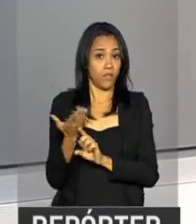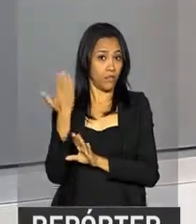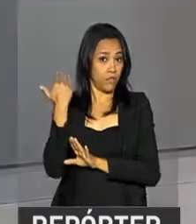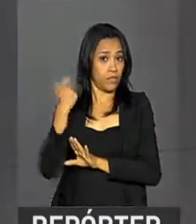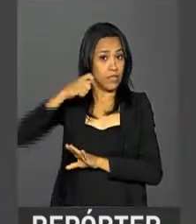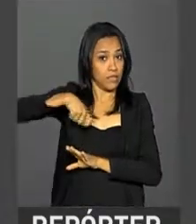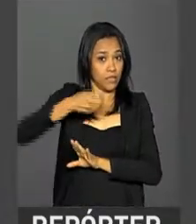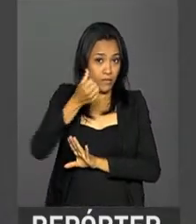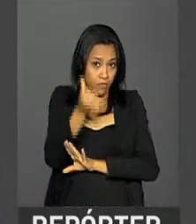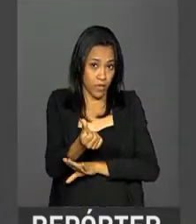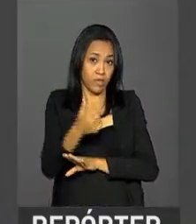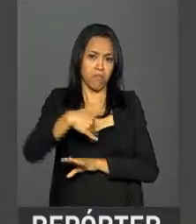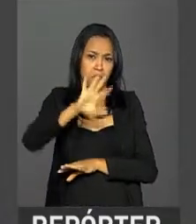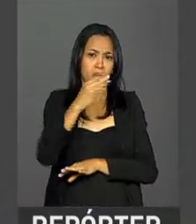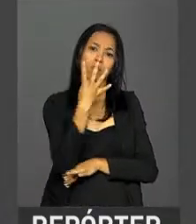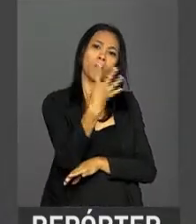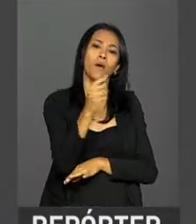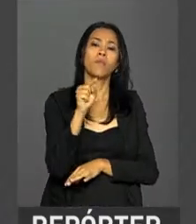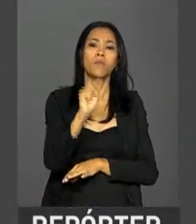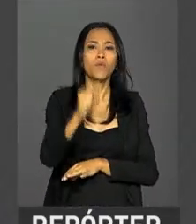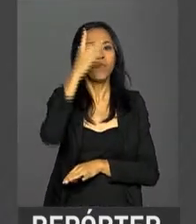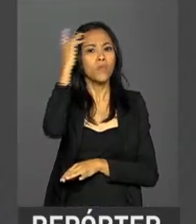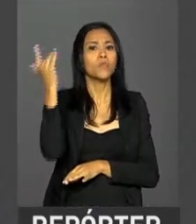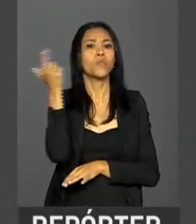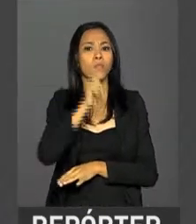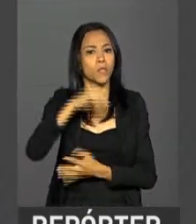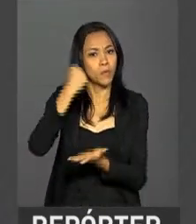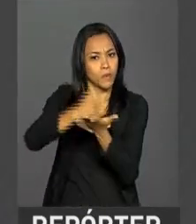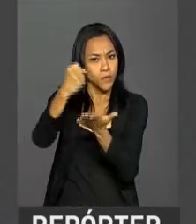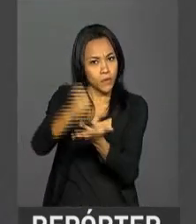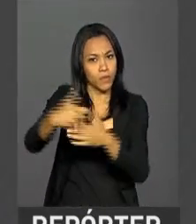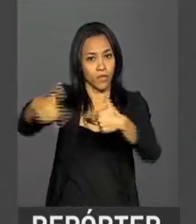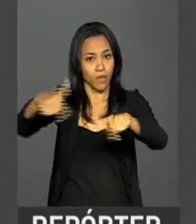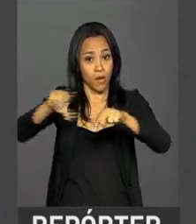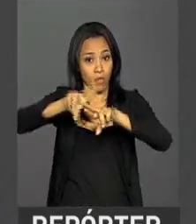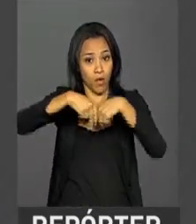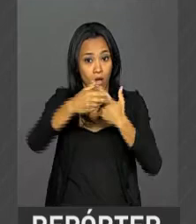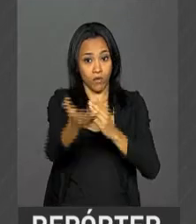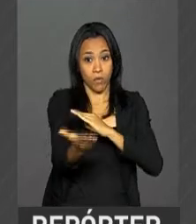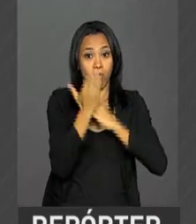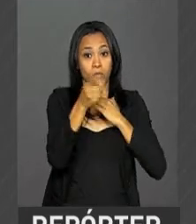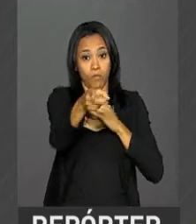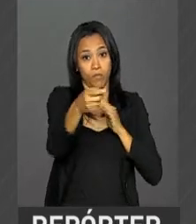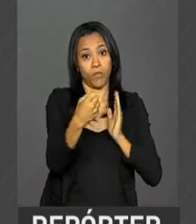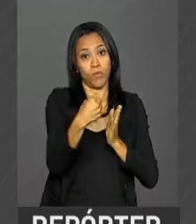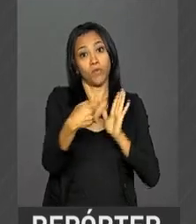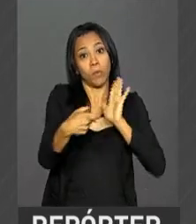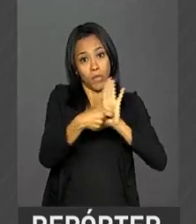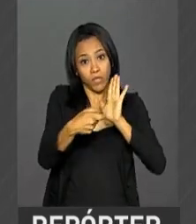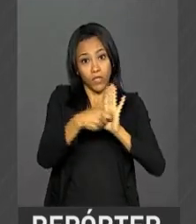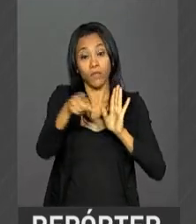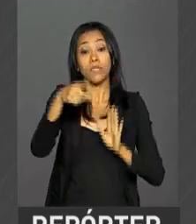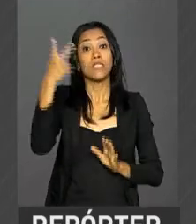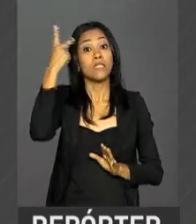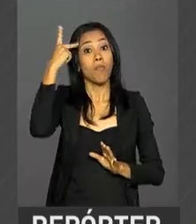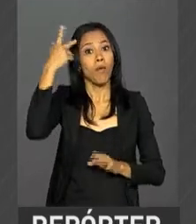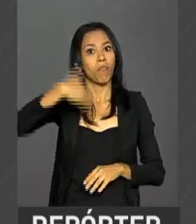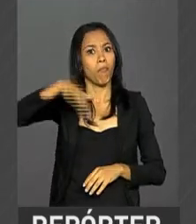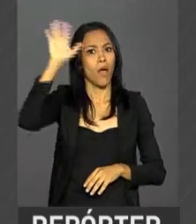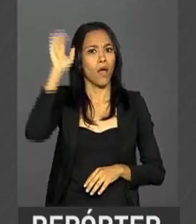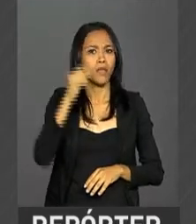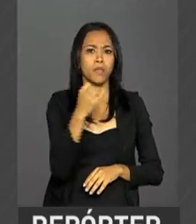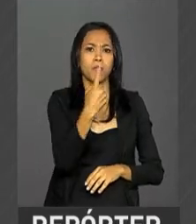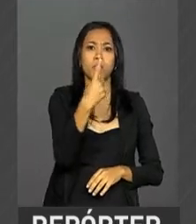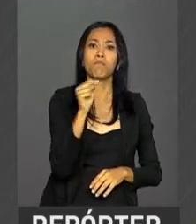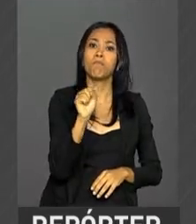quatro mil brasileiros foram contratados com a ajuda do aplicativo de acordo com o ministério do trabalho são paulo se destaca com quase